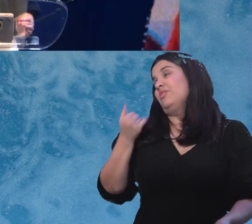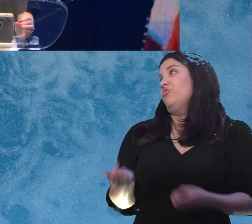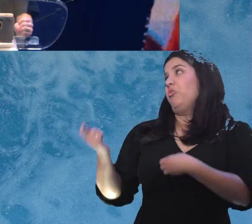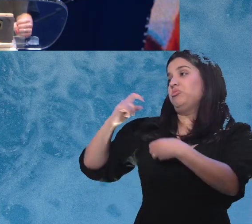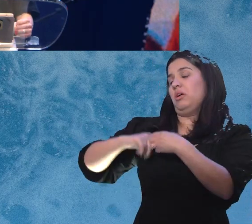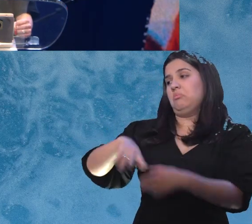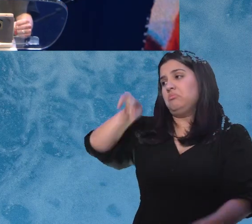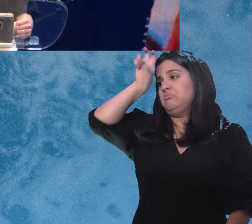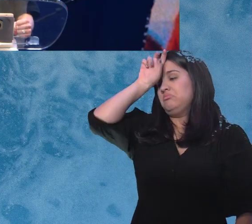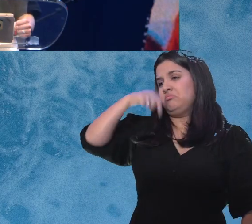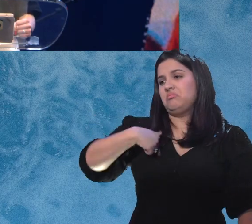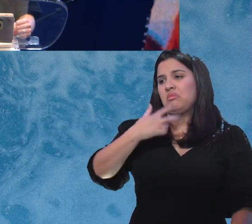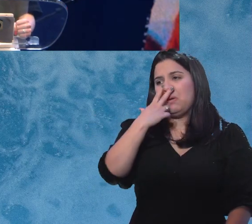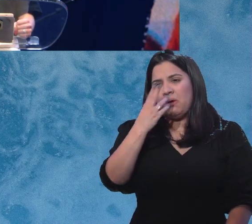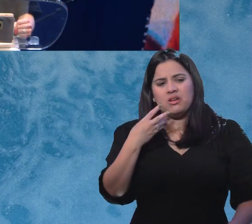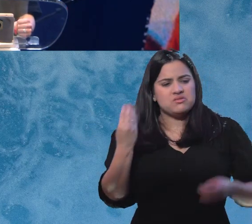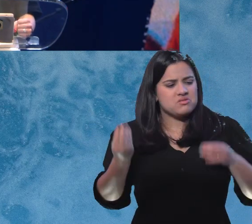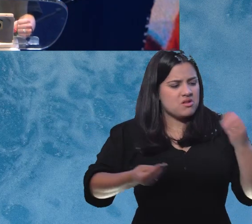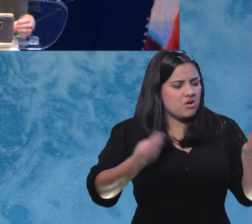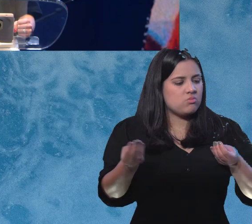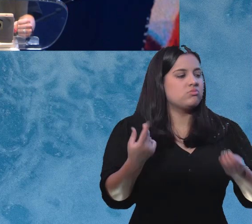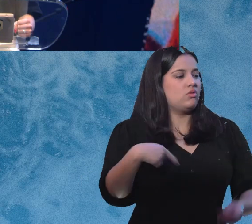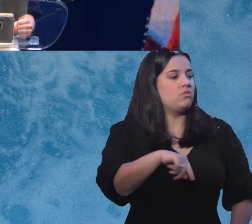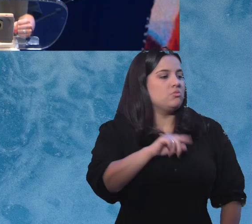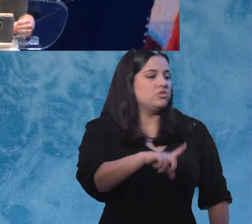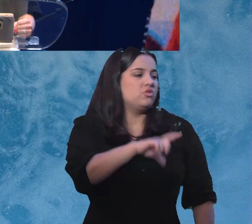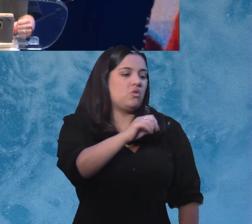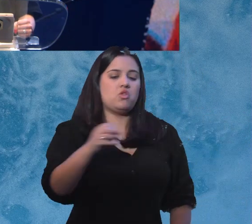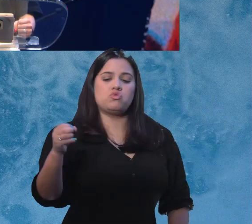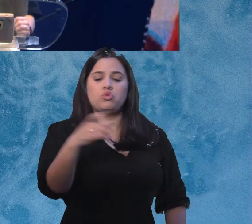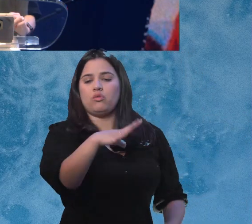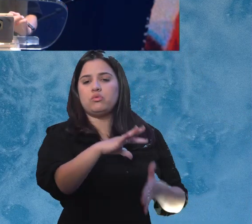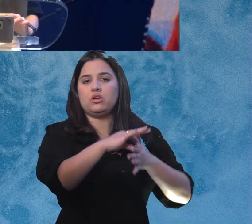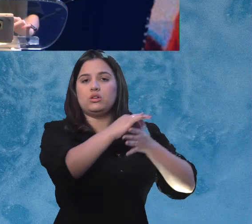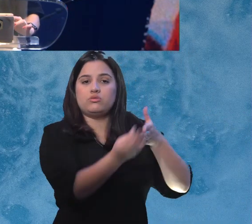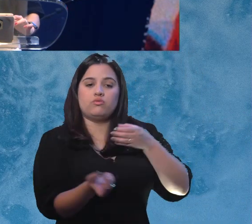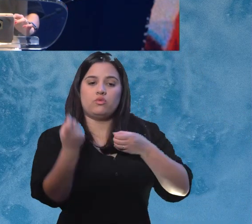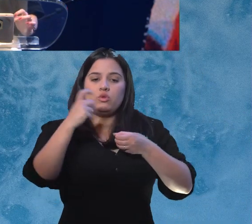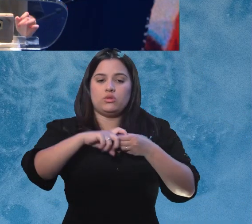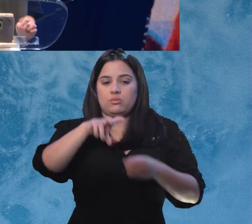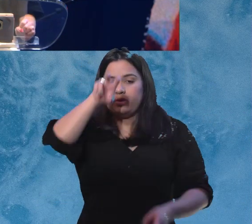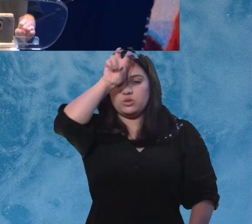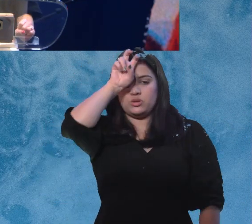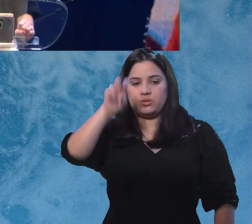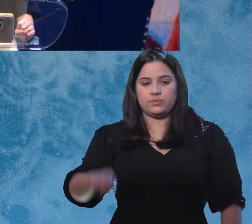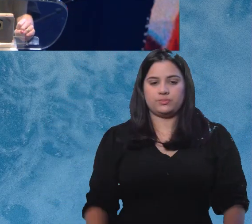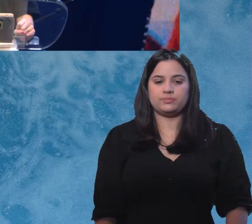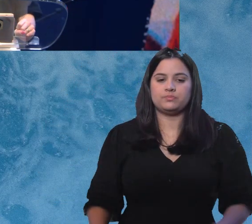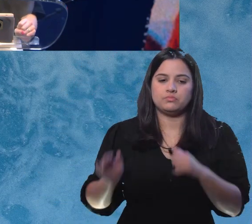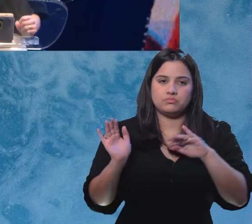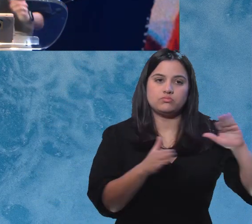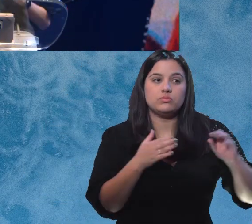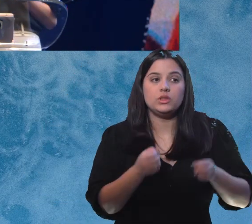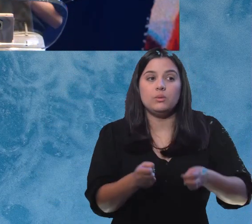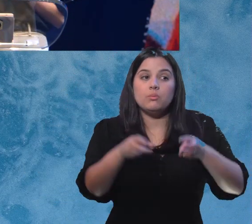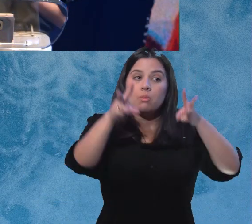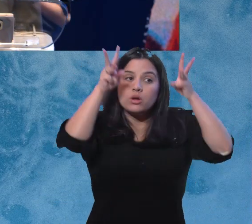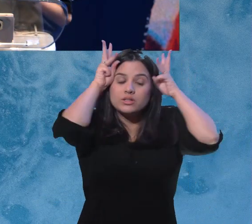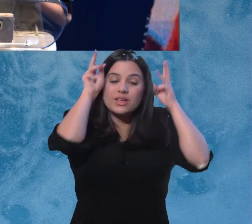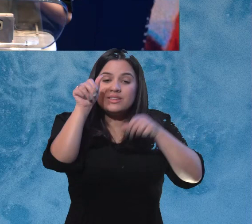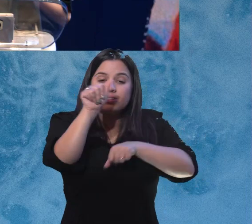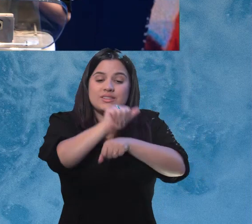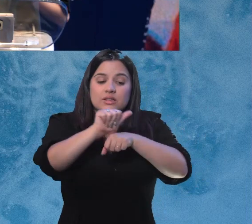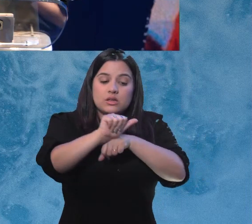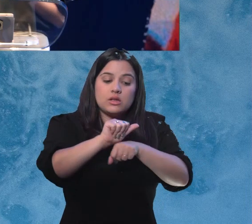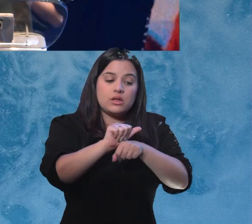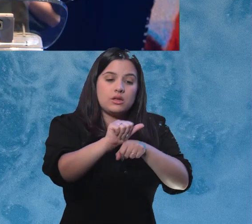Egito? E disseram uns aos outros: vamos escolher um novo líder e voltar para o Egito. Moisés e Arão se curvaram com o rosto em terra